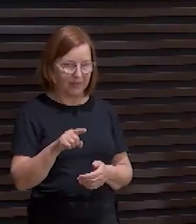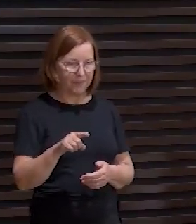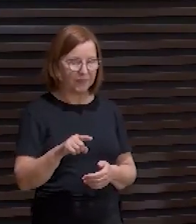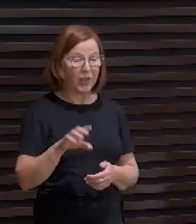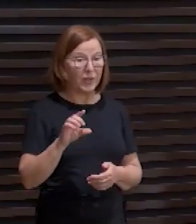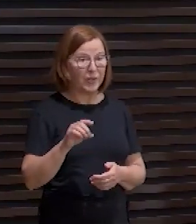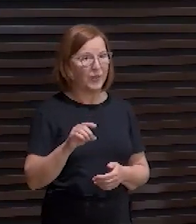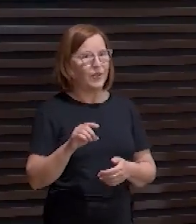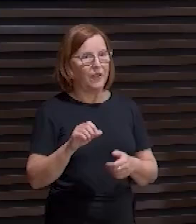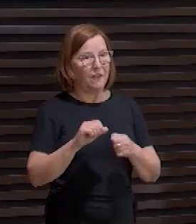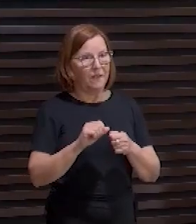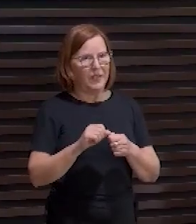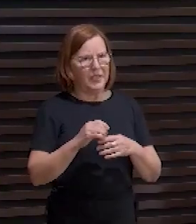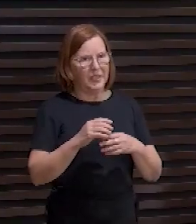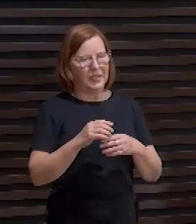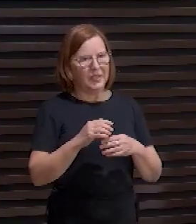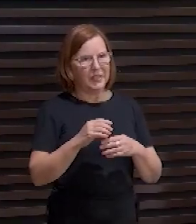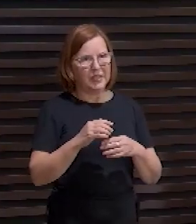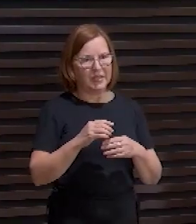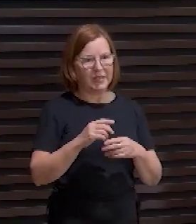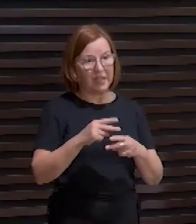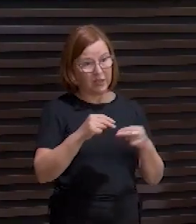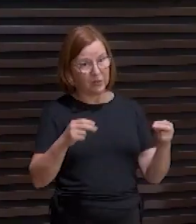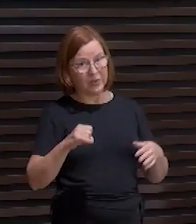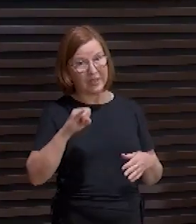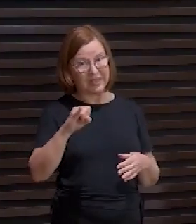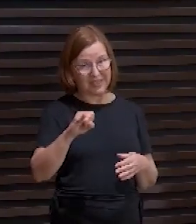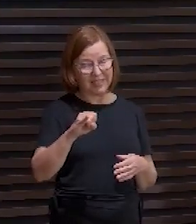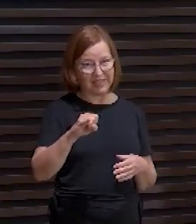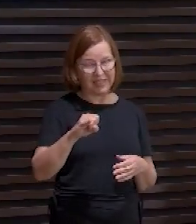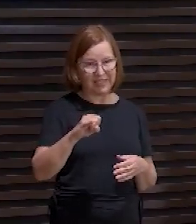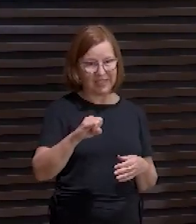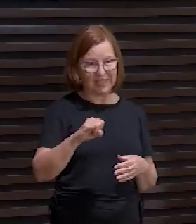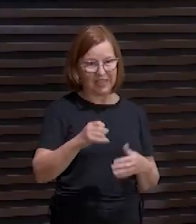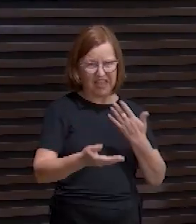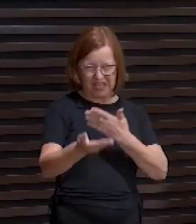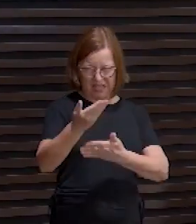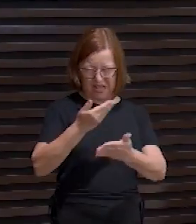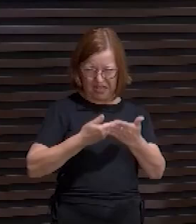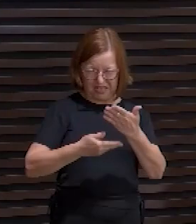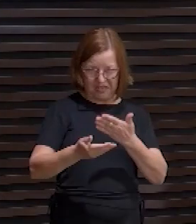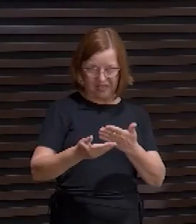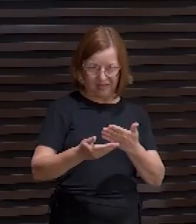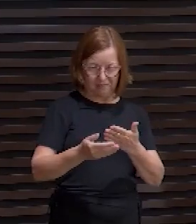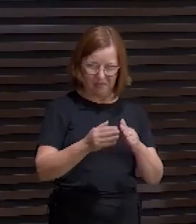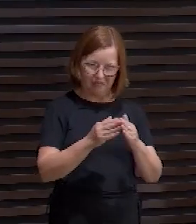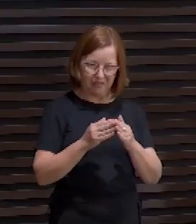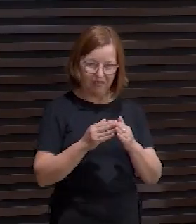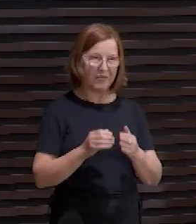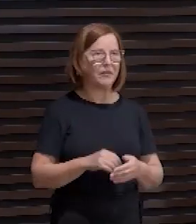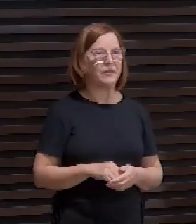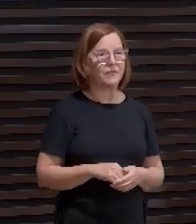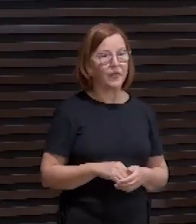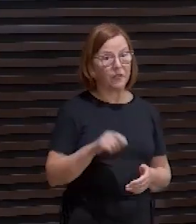agir assim, se o outro te favorecer de alguma forma, esse amor é falso. O seu relacionamento está